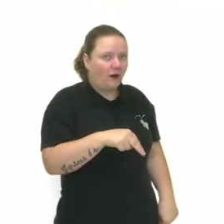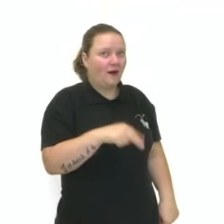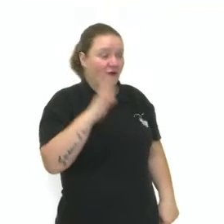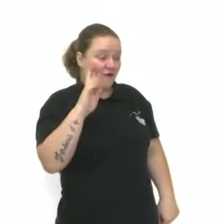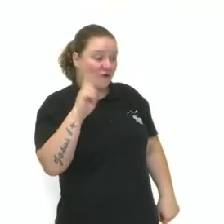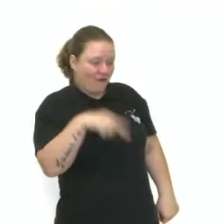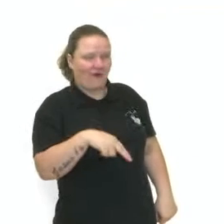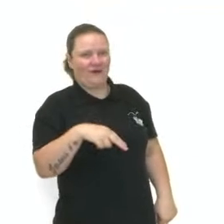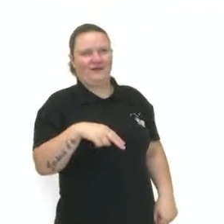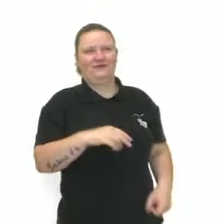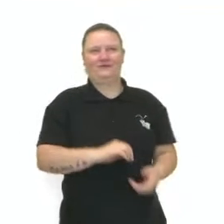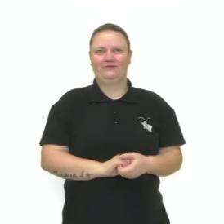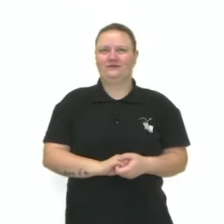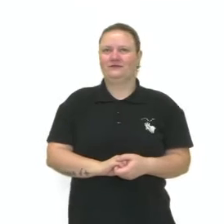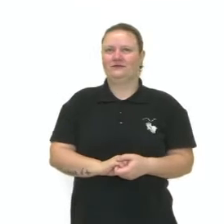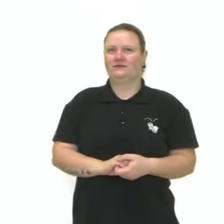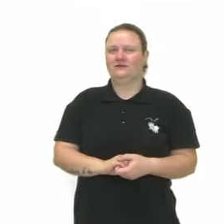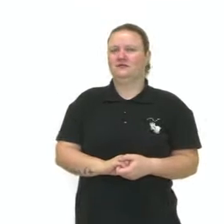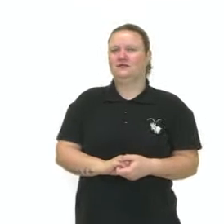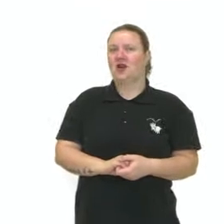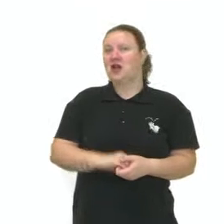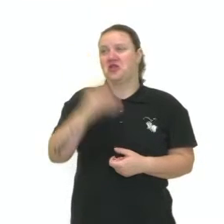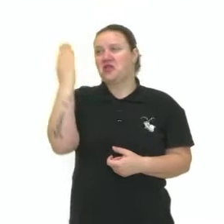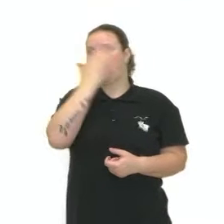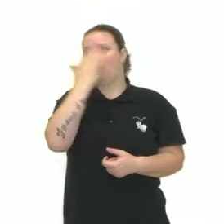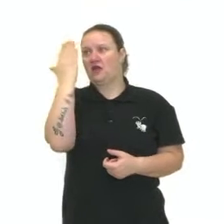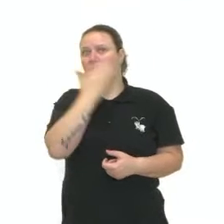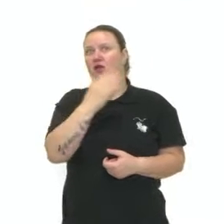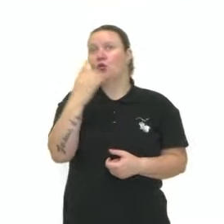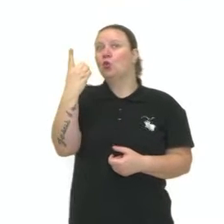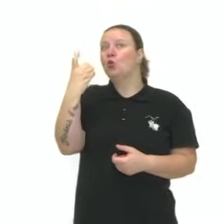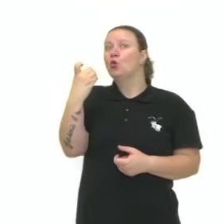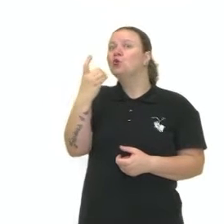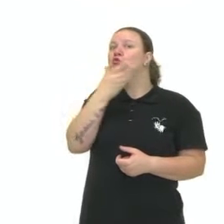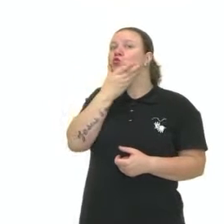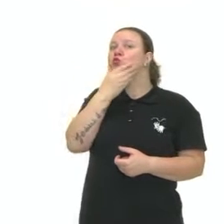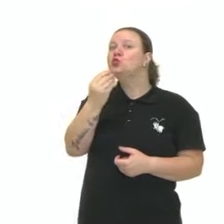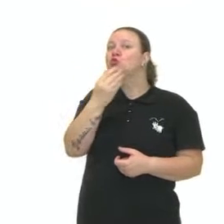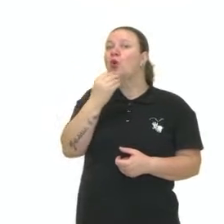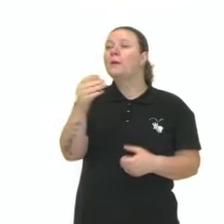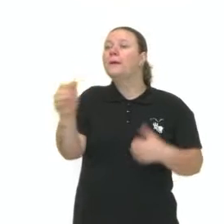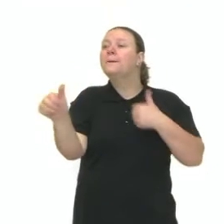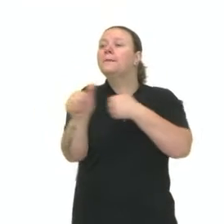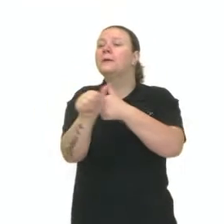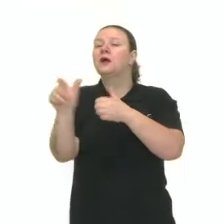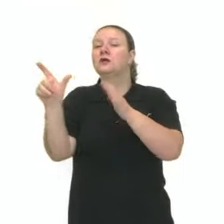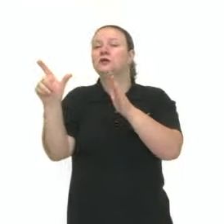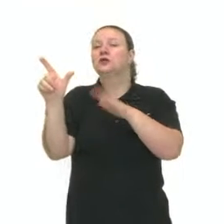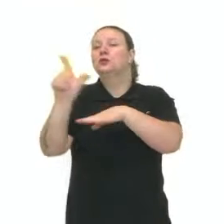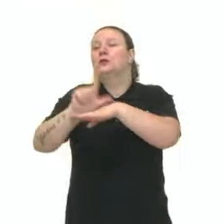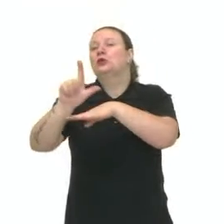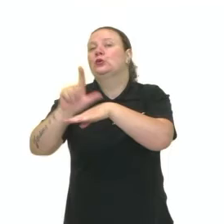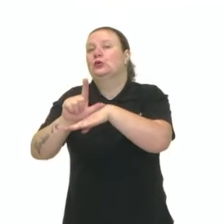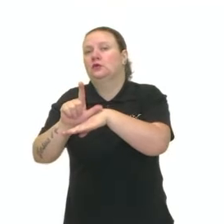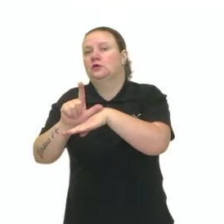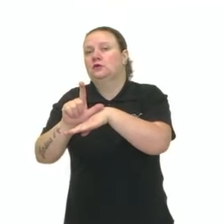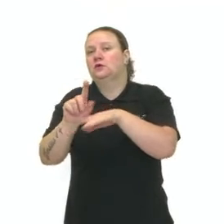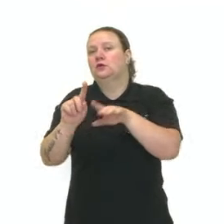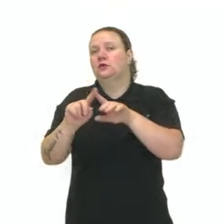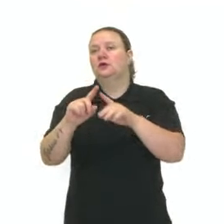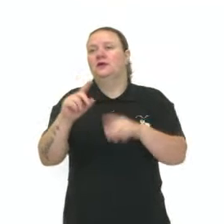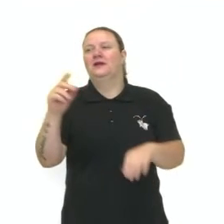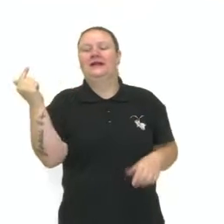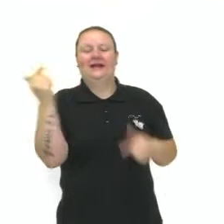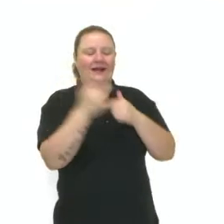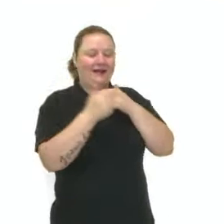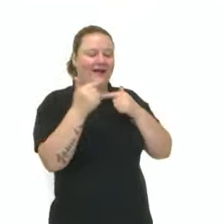aqui, né? Ninguém viu, salvo um homem que estava à porta de uma loja e que, sem o conhecer, lhe disse